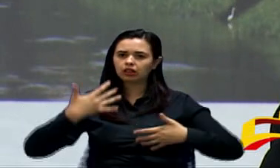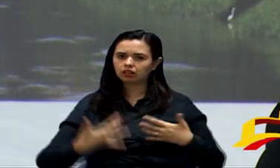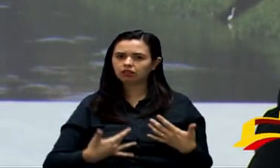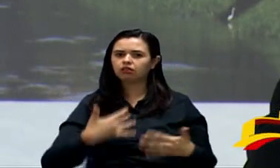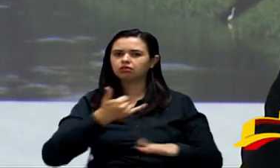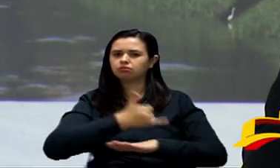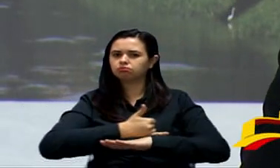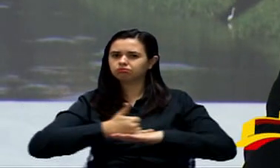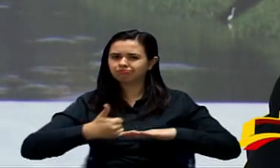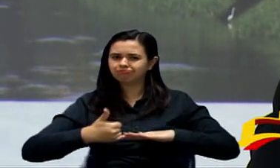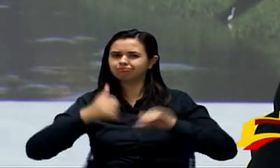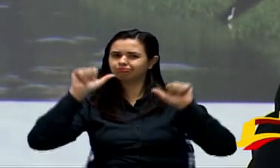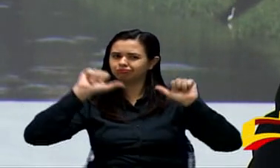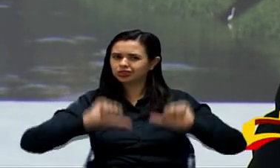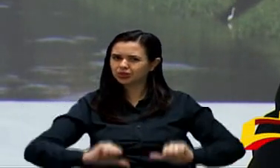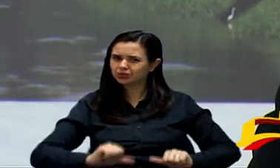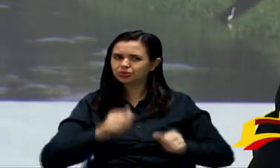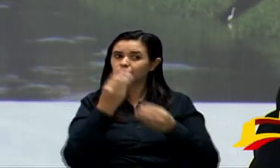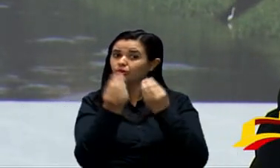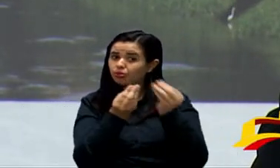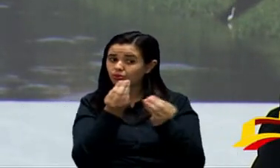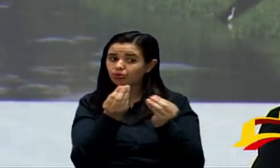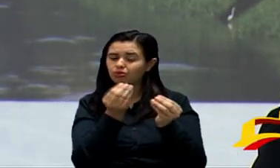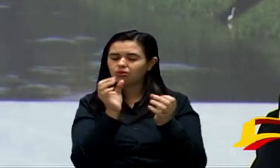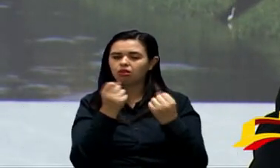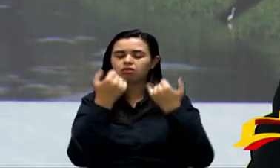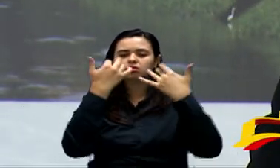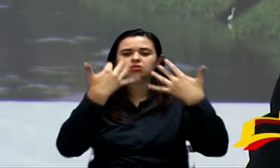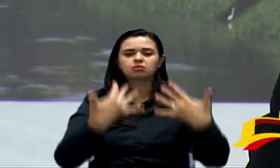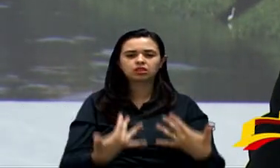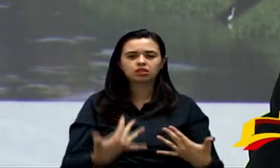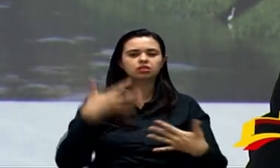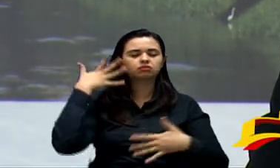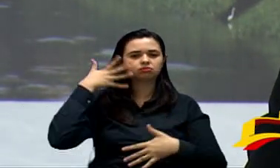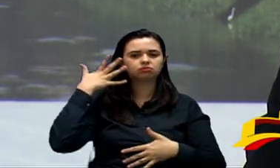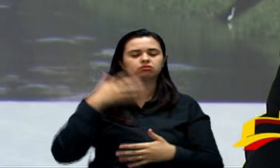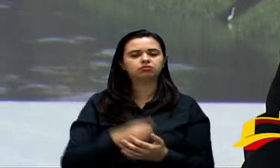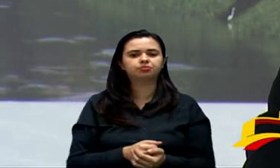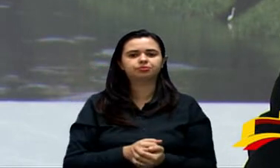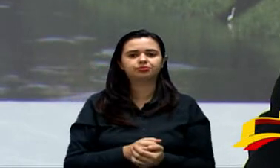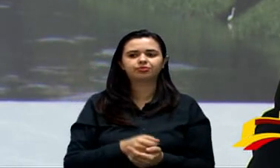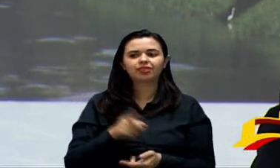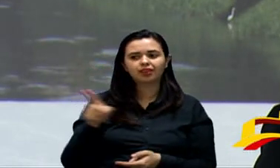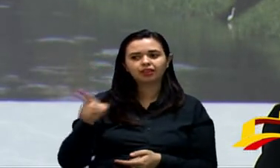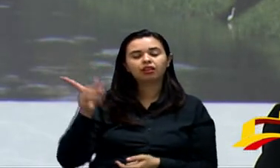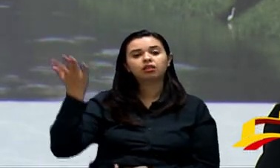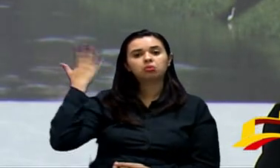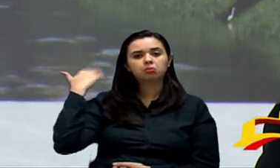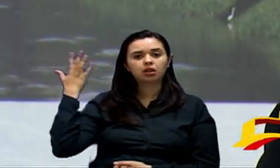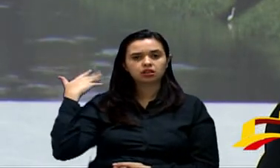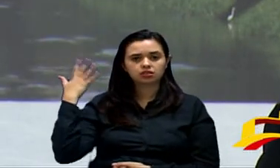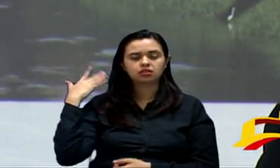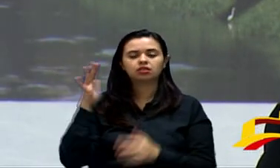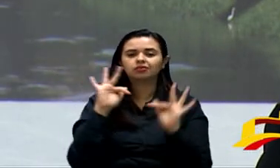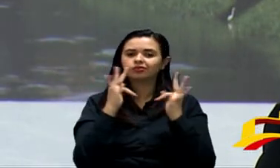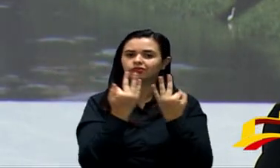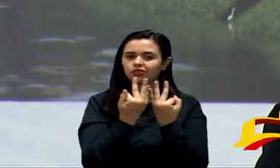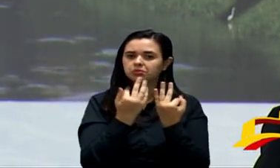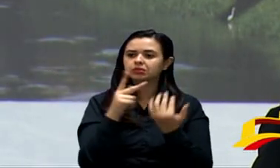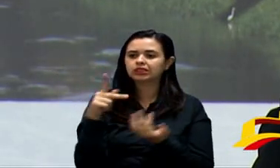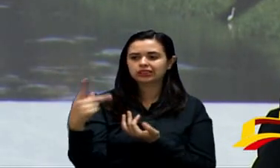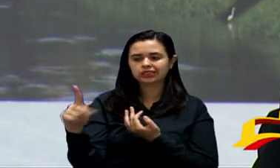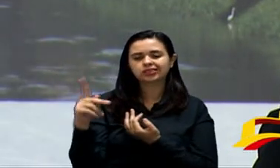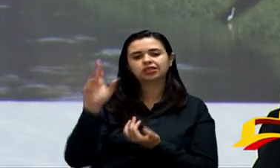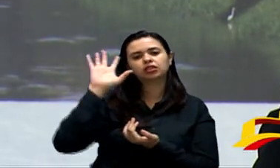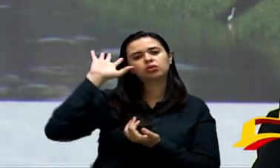mostrando o lado ruim da vida. Ele teve um caso familiar e nada melhor do que alguém que conviveu com uma situação